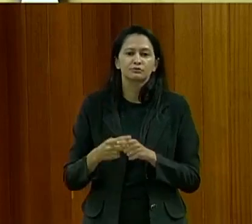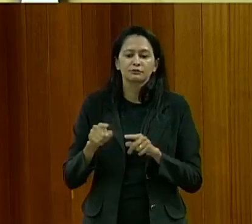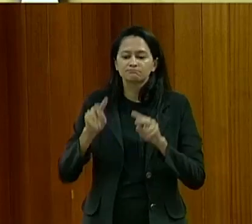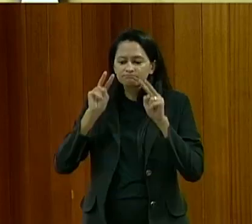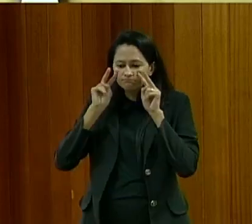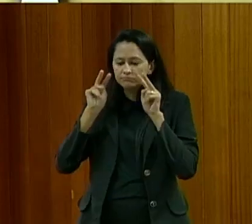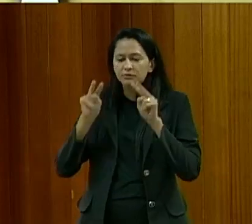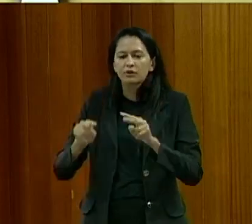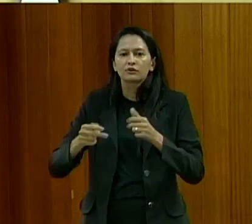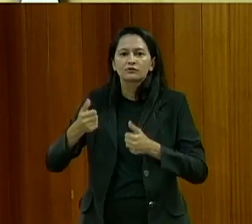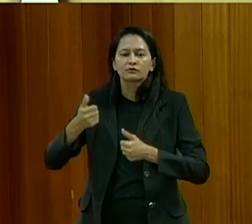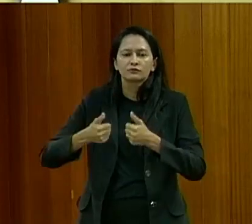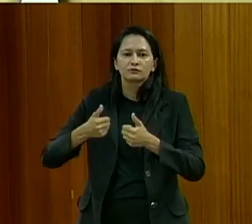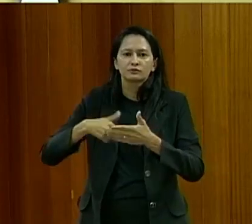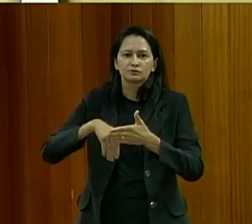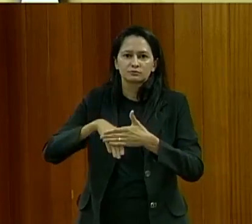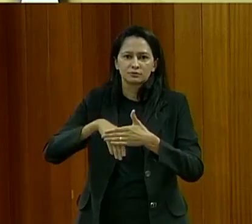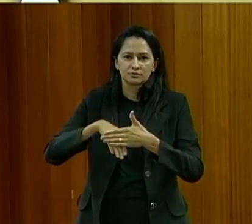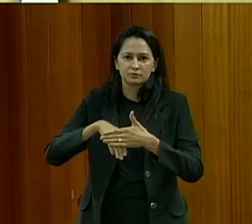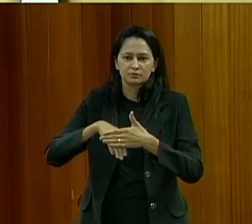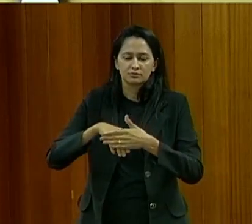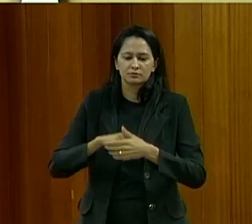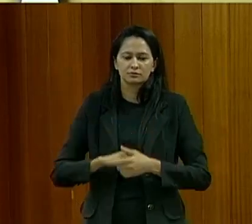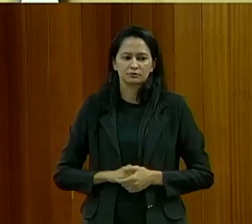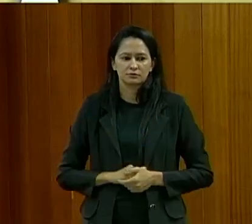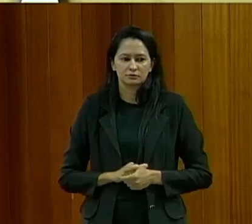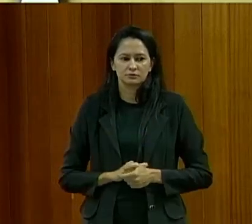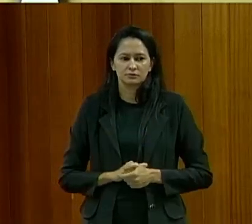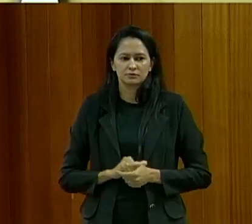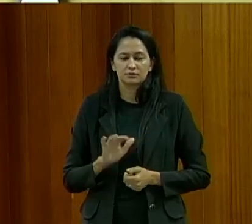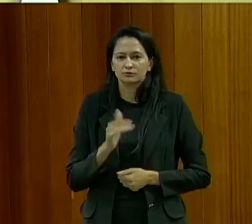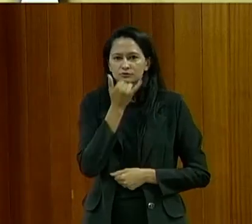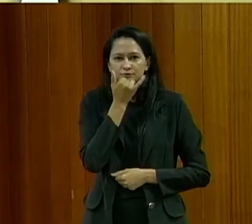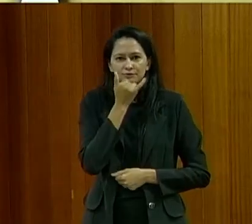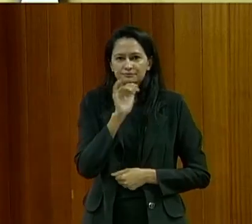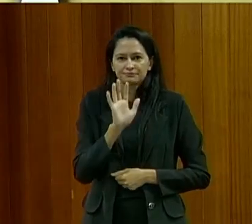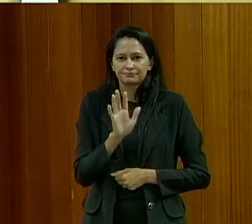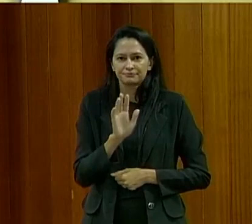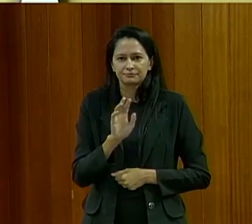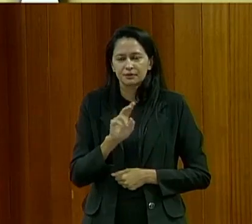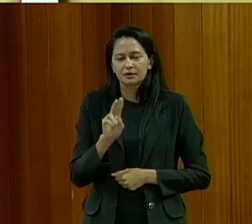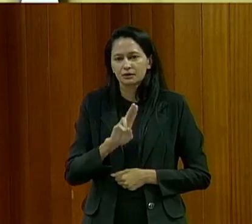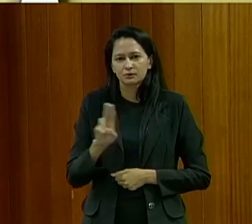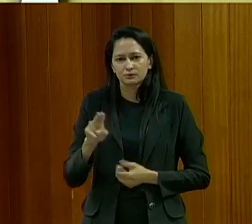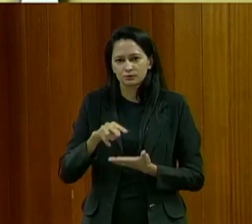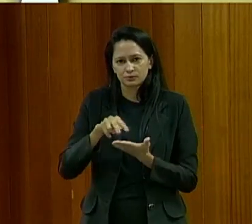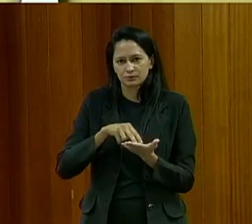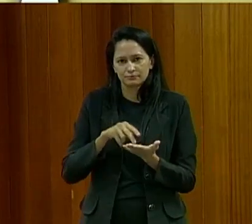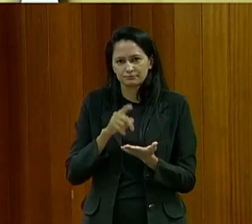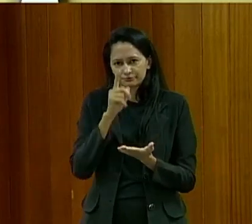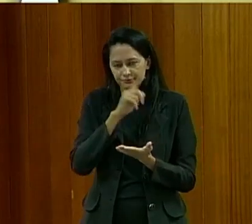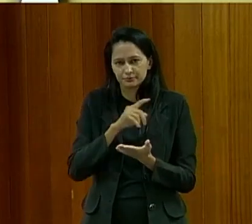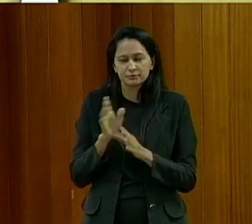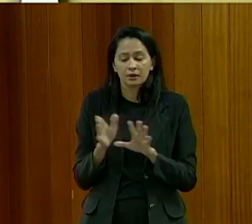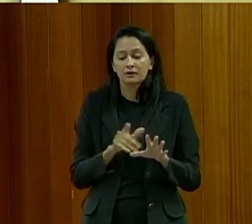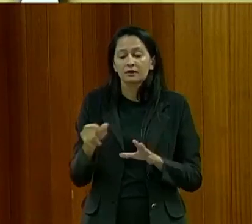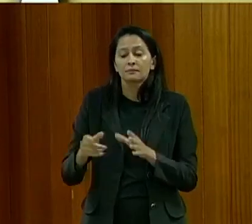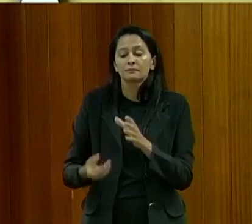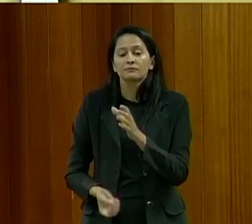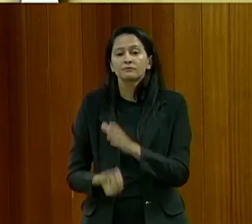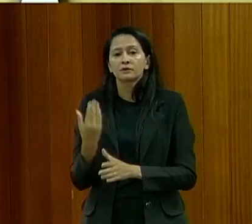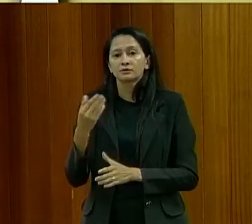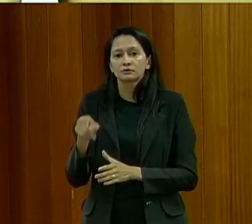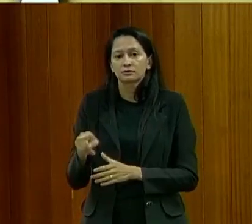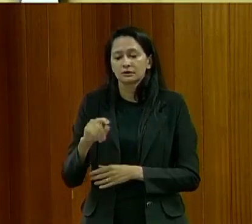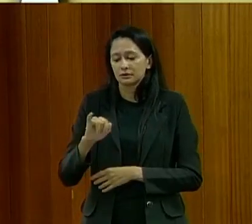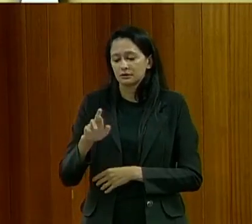mundial do futebol Iris Rezende, do fundador Iris Rezende, com o parecer da Comissão de Educação,